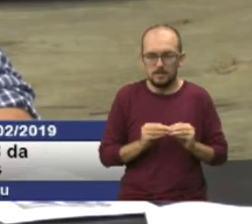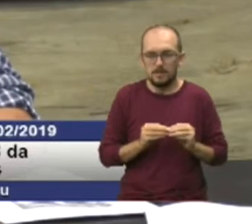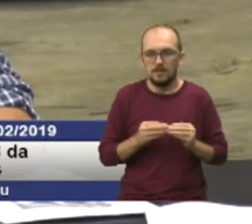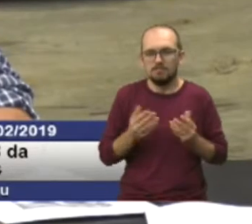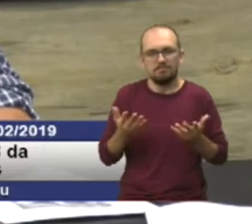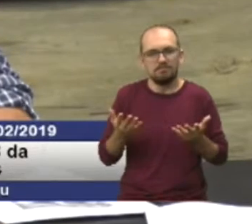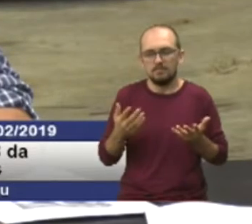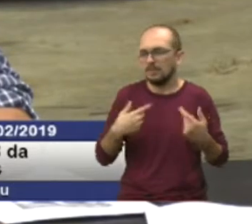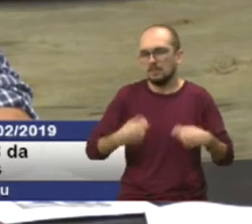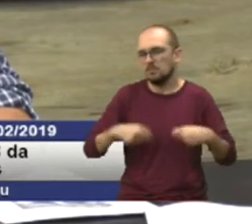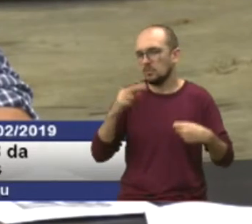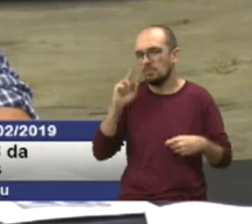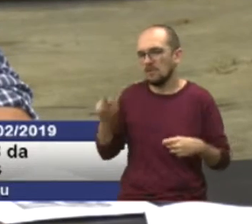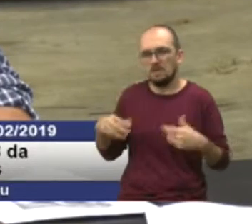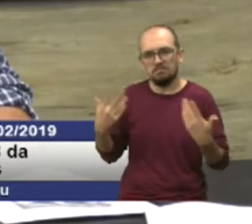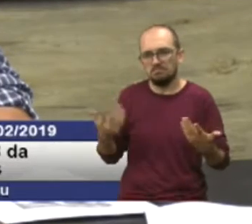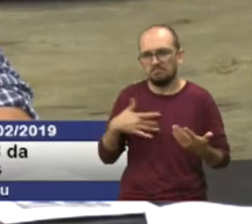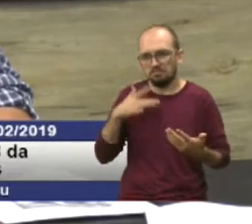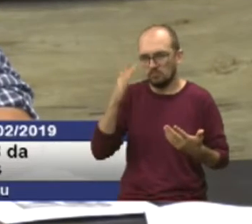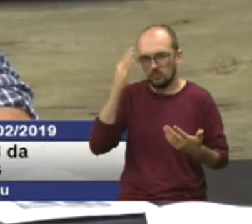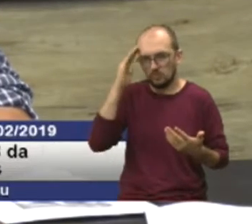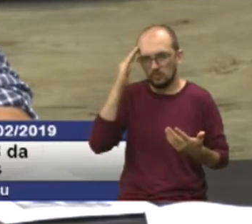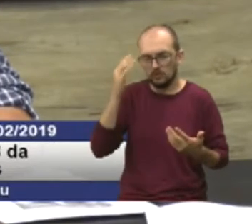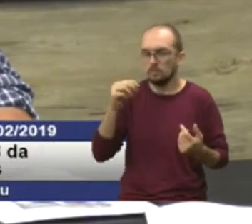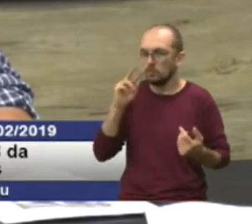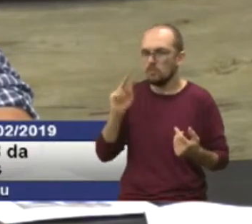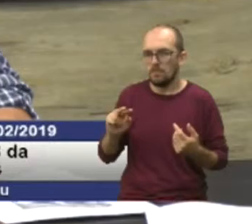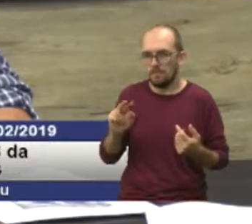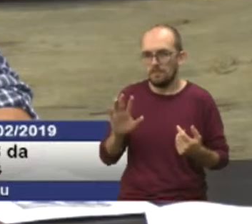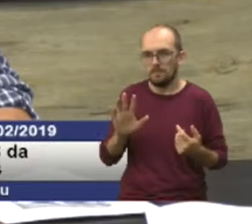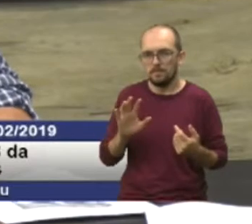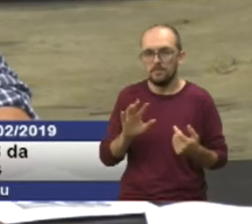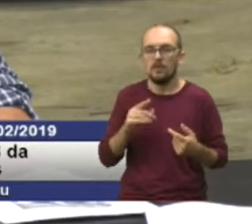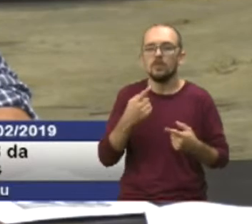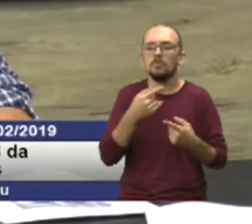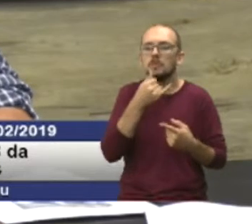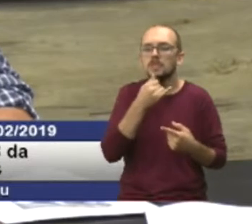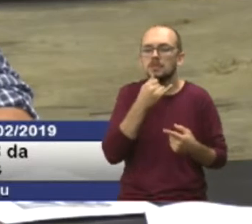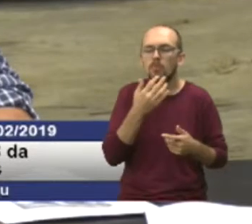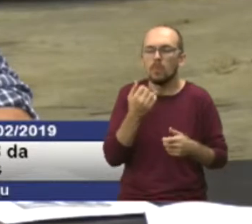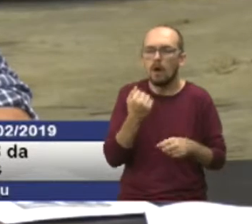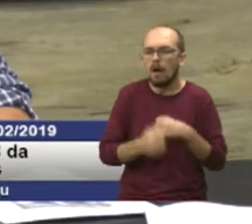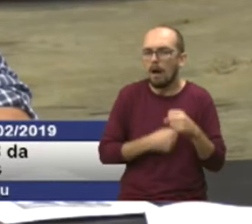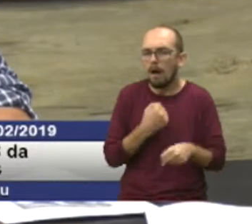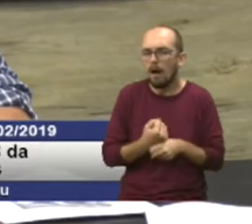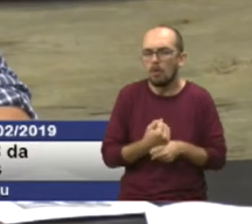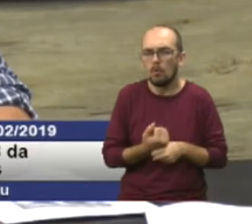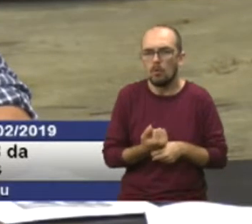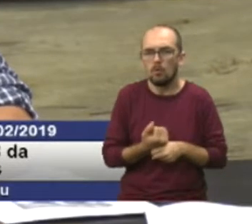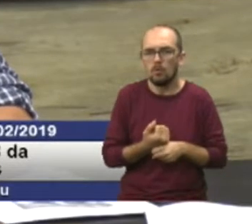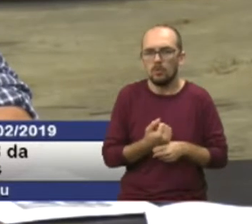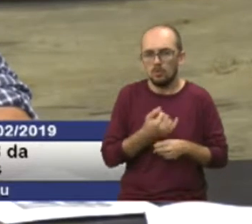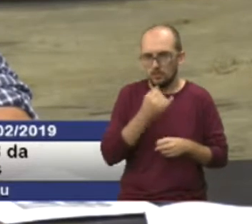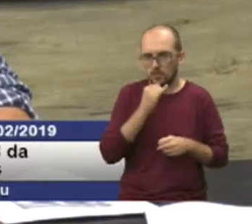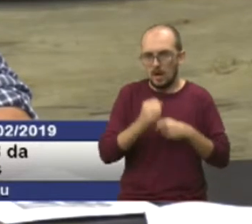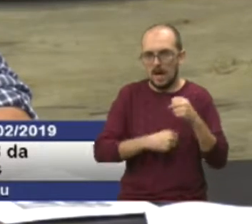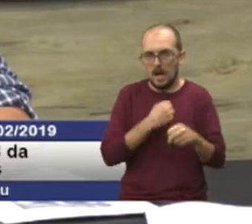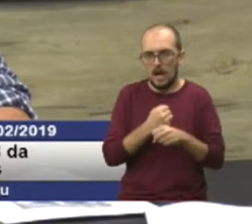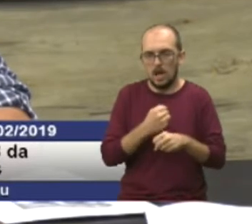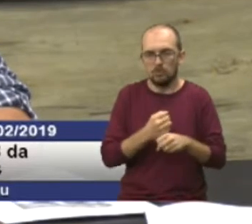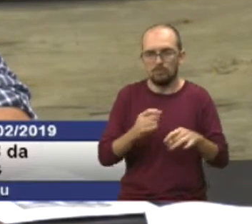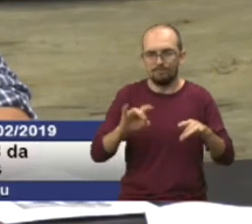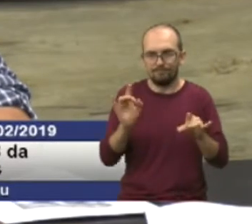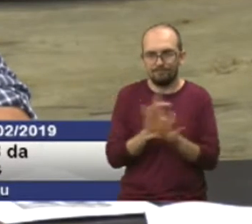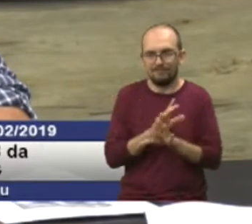eu precisaria verificar isso, mas, por exemplo, o ano, o encerramento do ano,